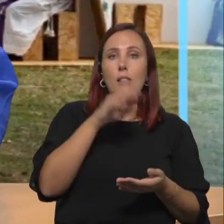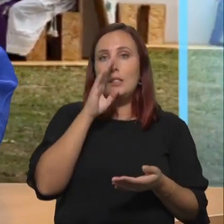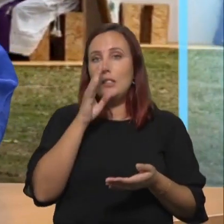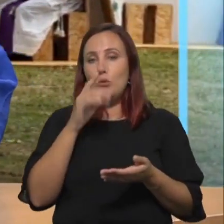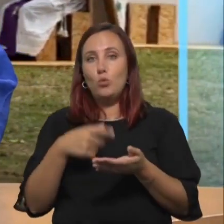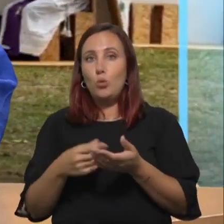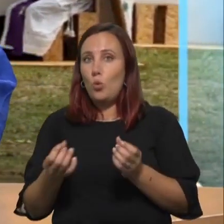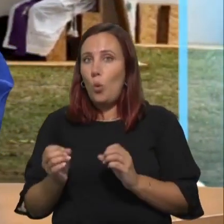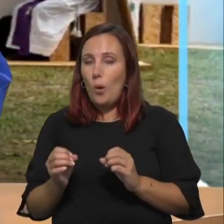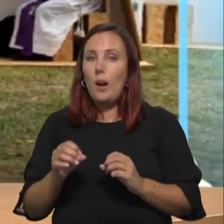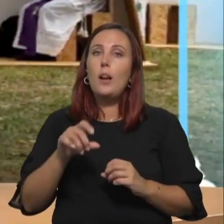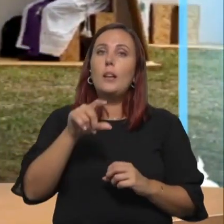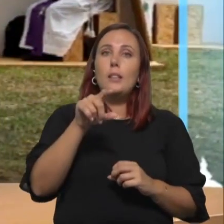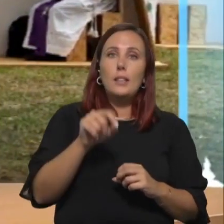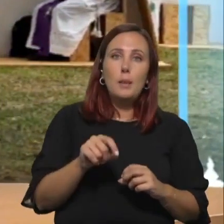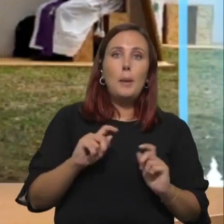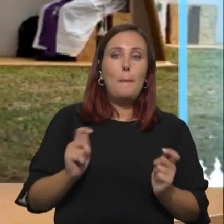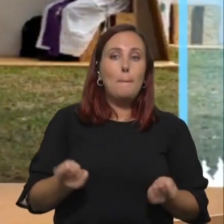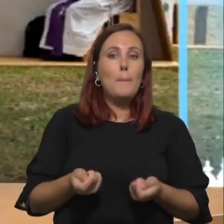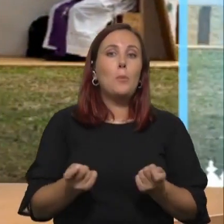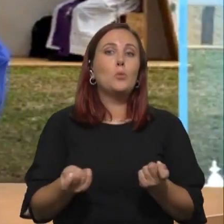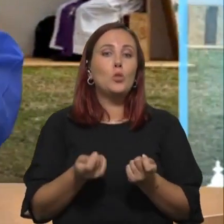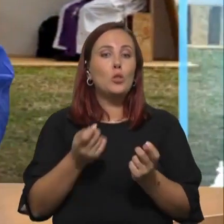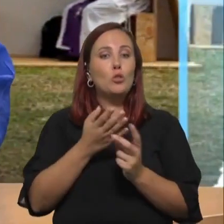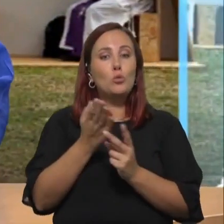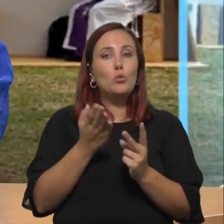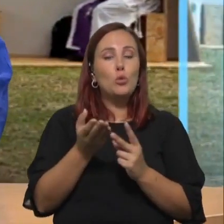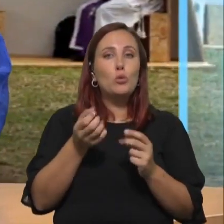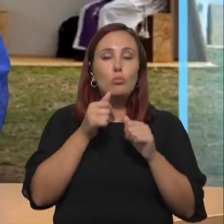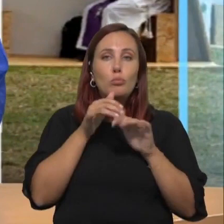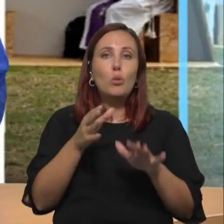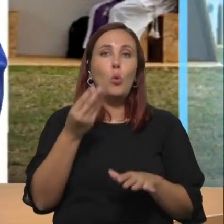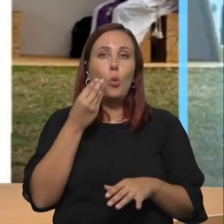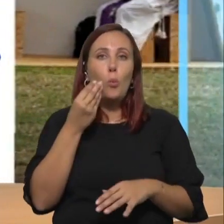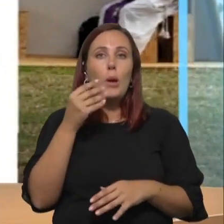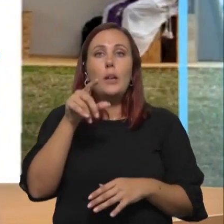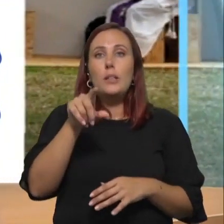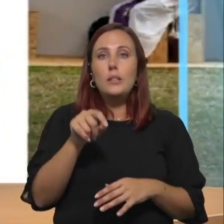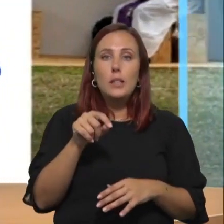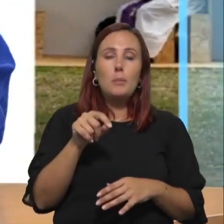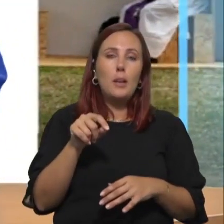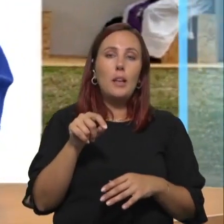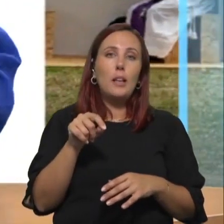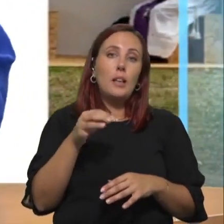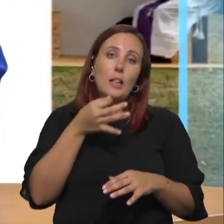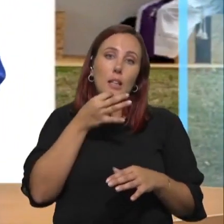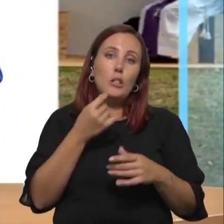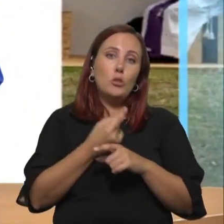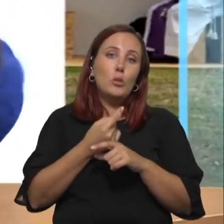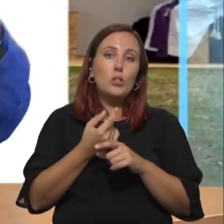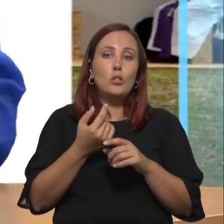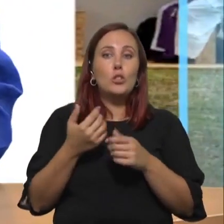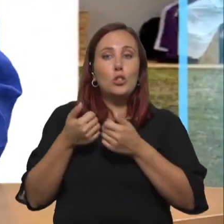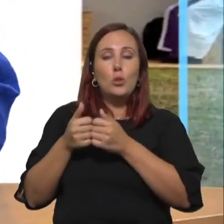quer da promoção destas duas dimensões, quer o colocar na sombra, que eu penso que é o que está a acontecer ainda hoje